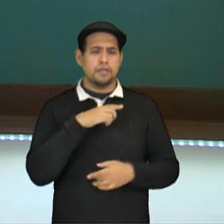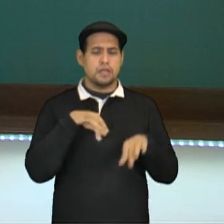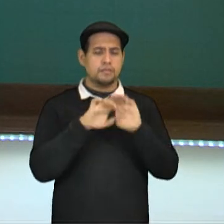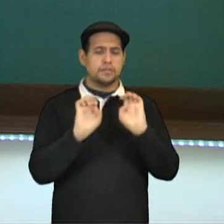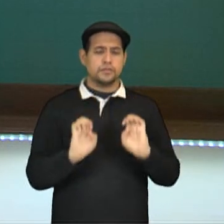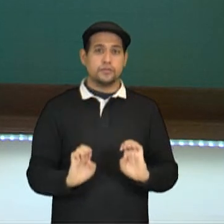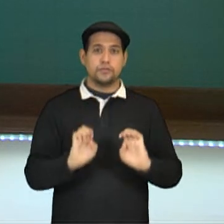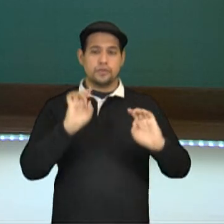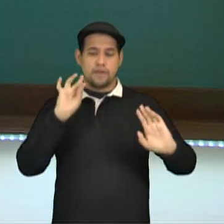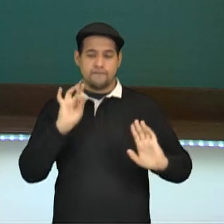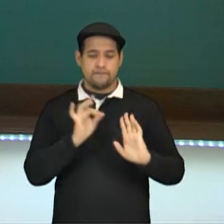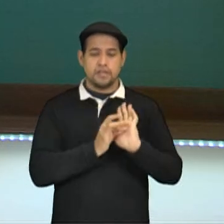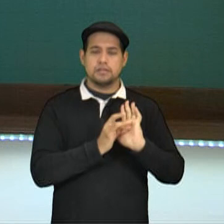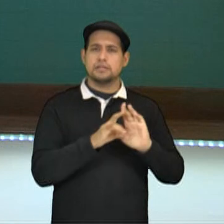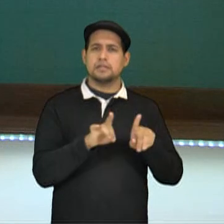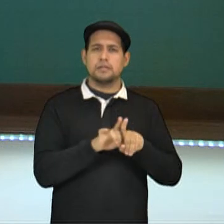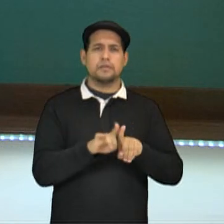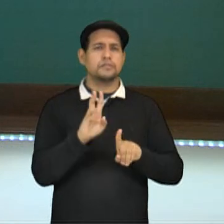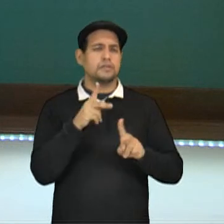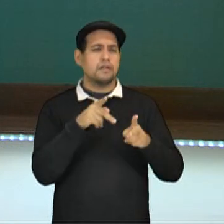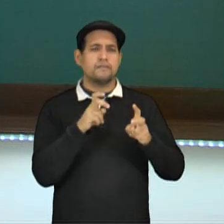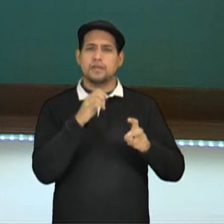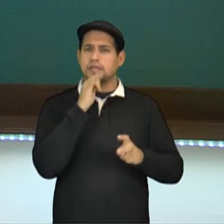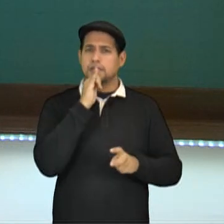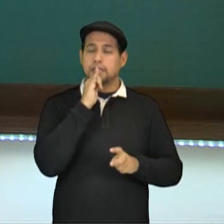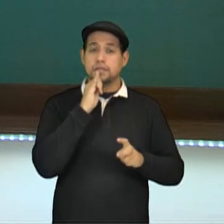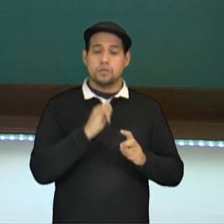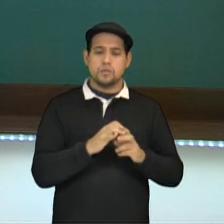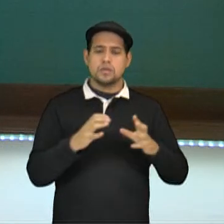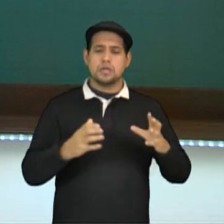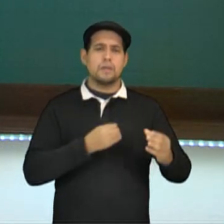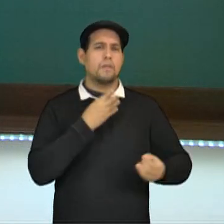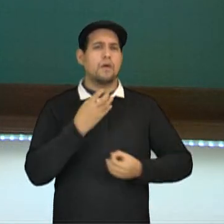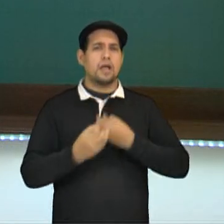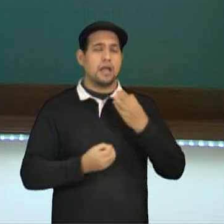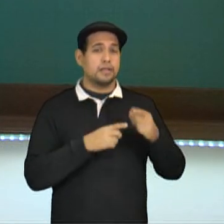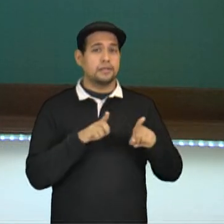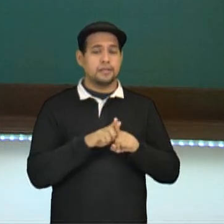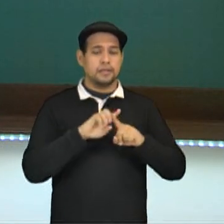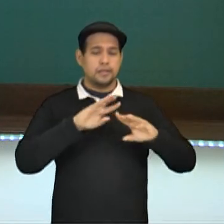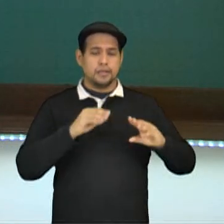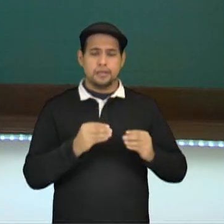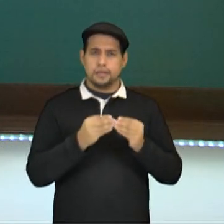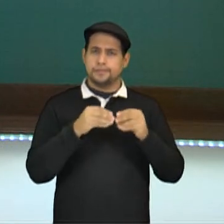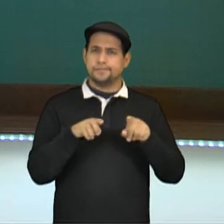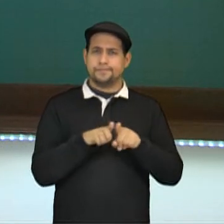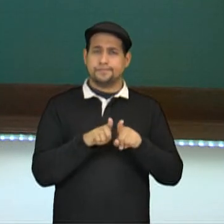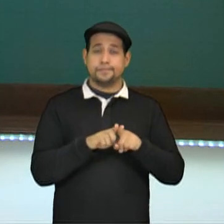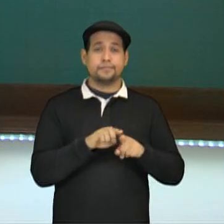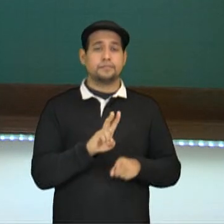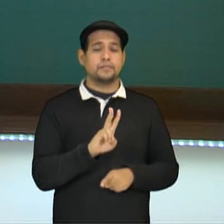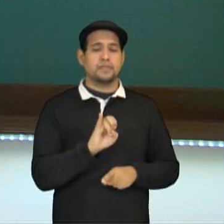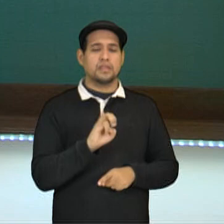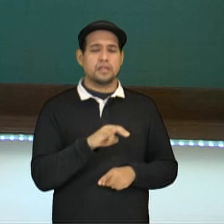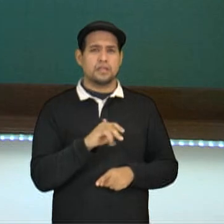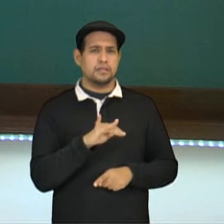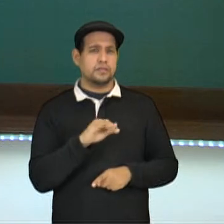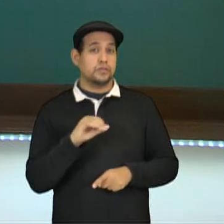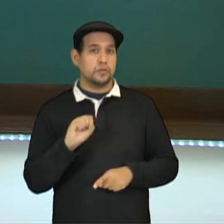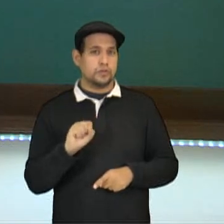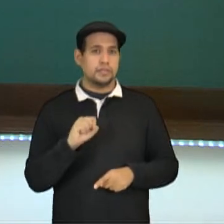estrutura fixa? Você já ouviu falar no grande poeta e compositor também, Vinícius de